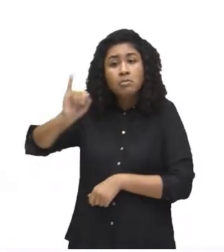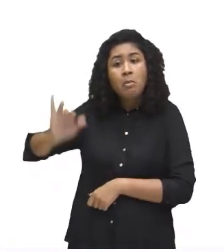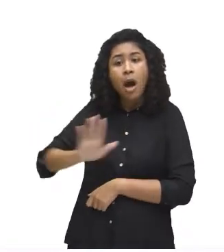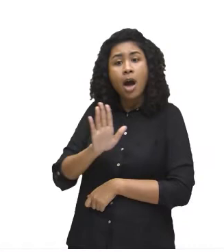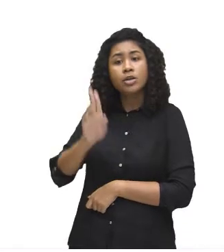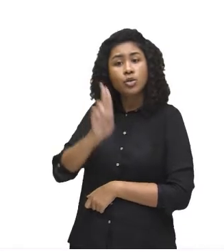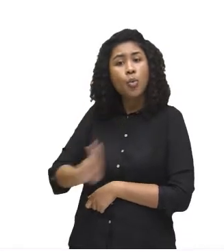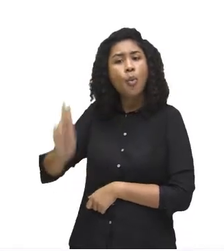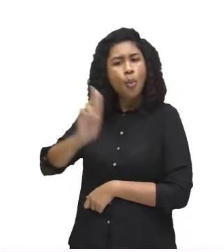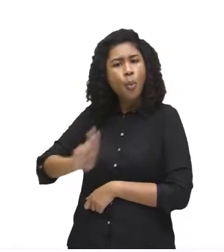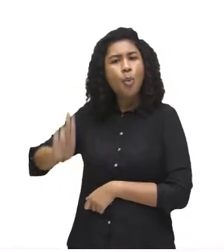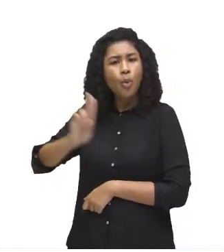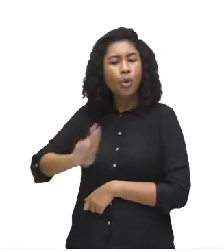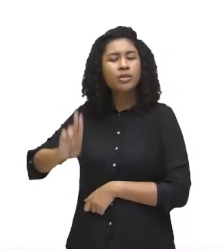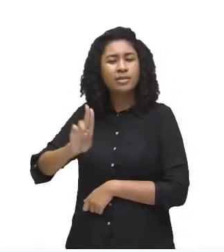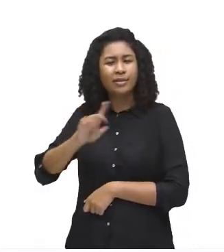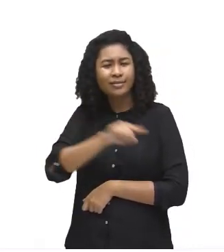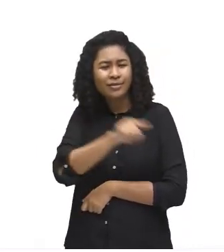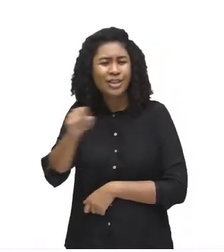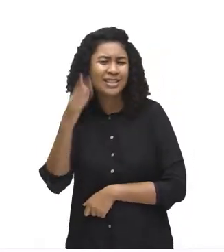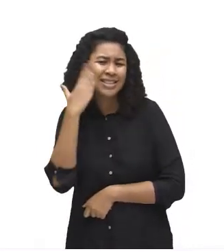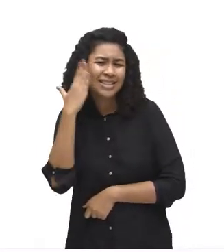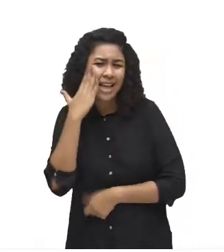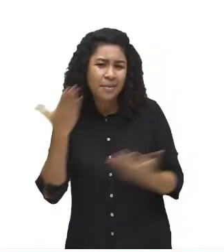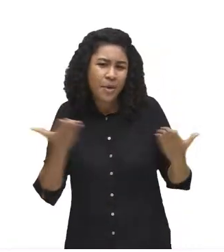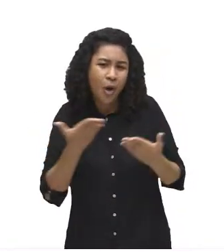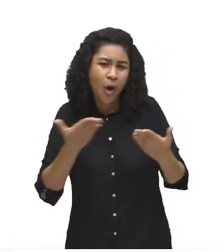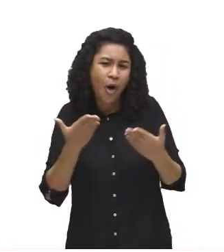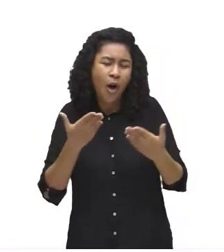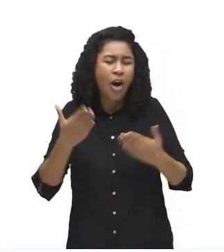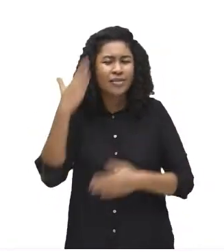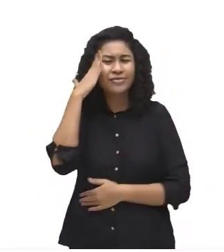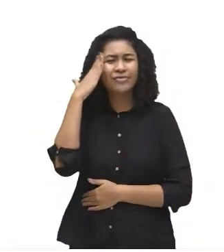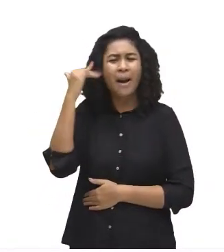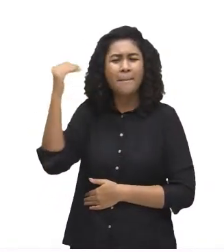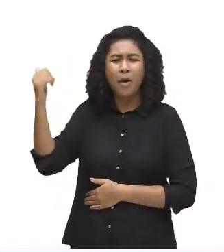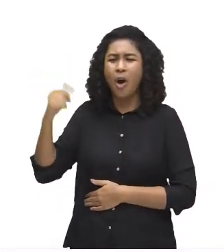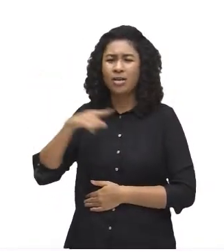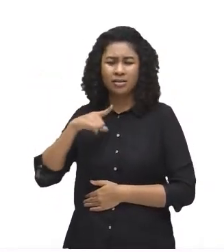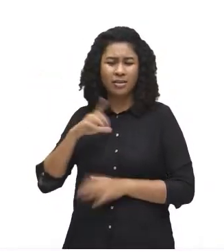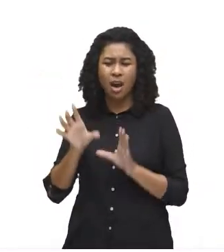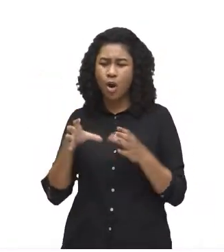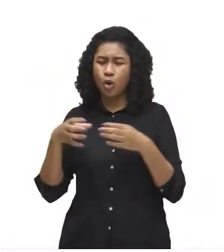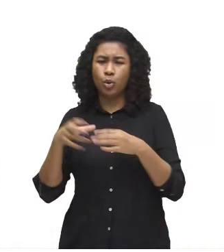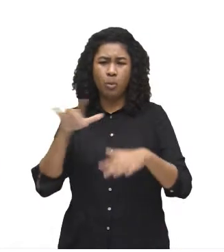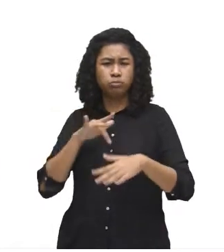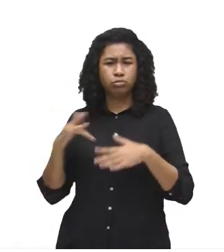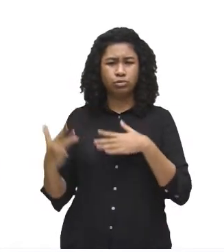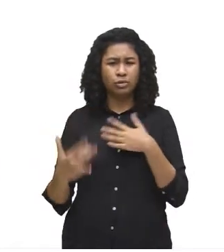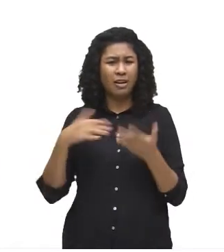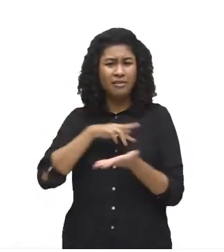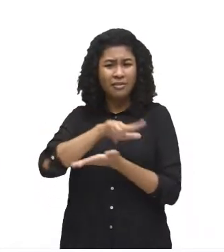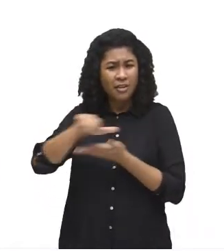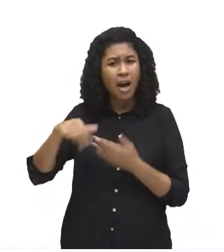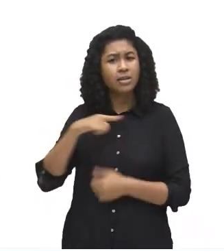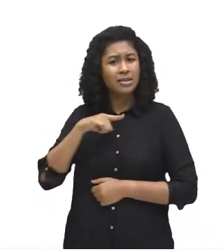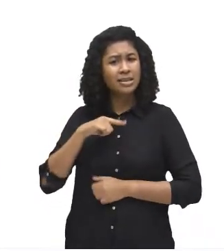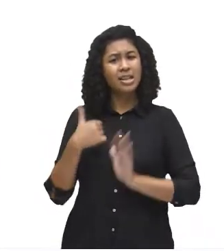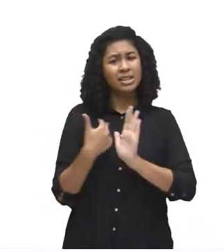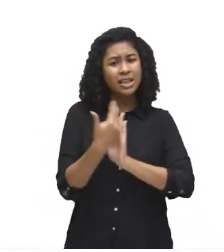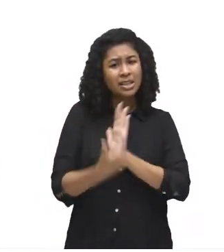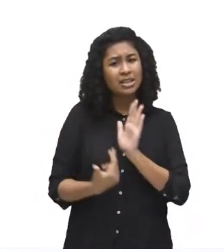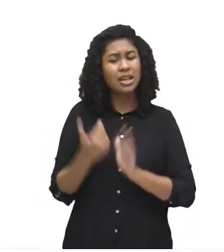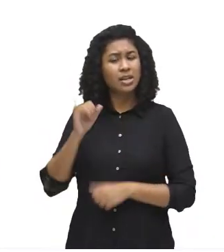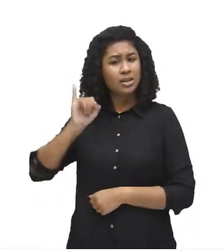figurinhas também, você já percebeu que hoje estão, dominaram os grupos ali nas redes sociais de conversas, por exemplo.